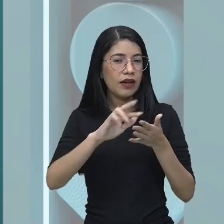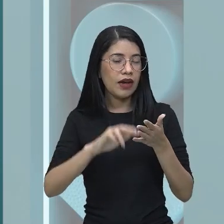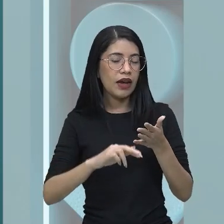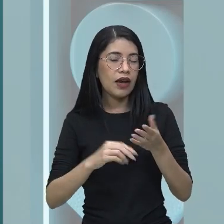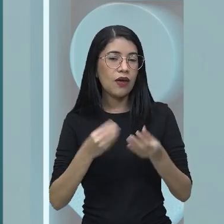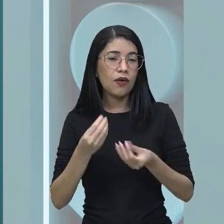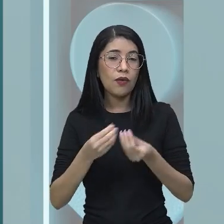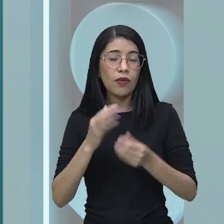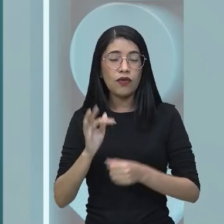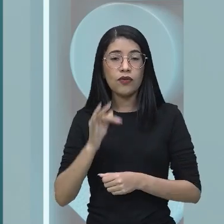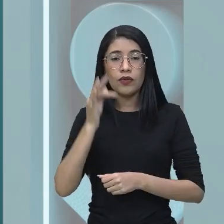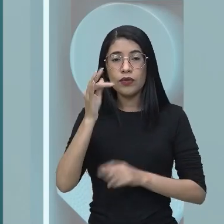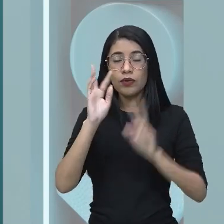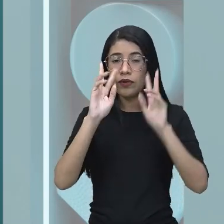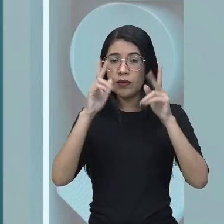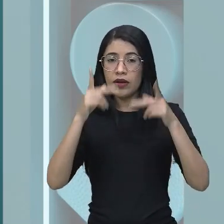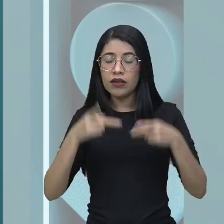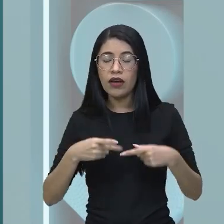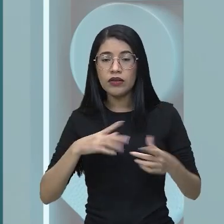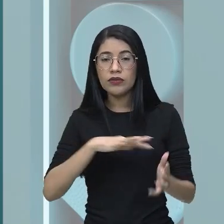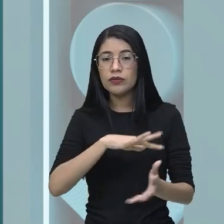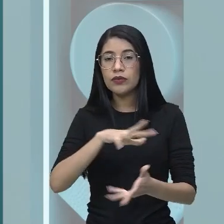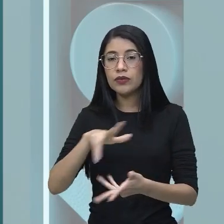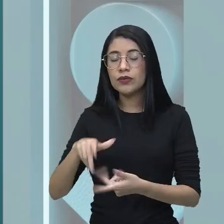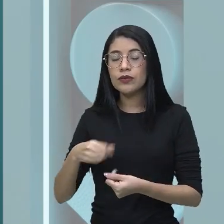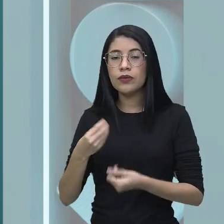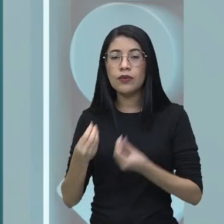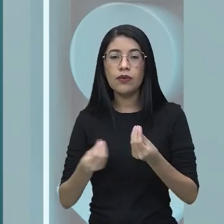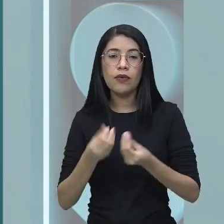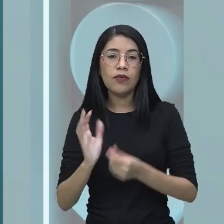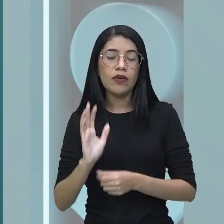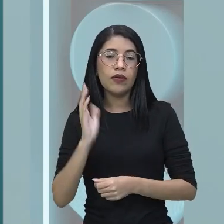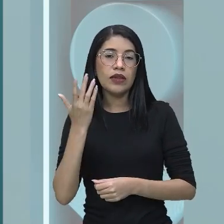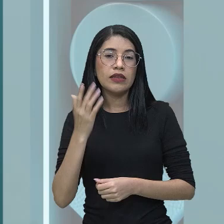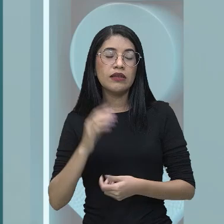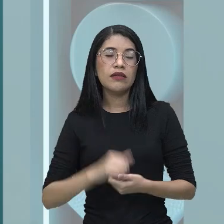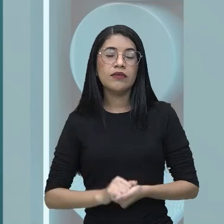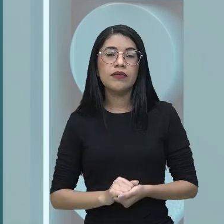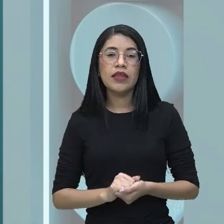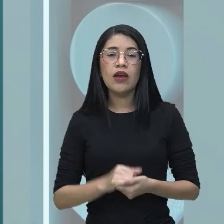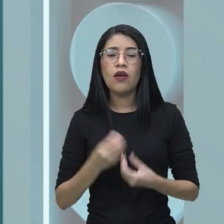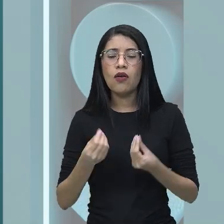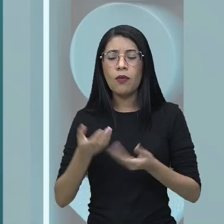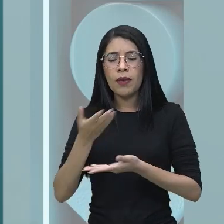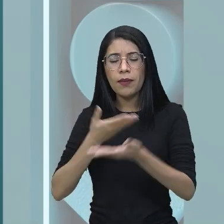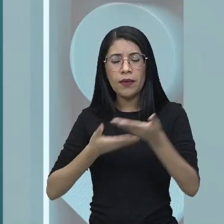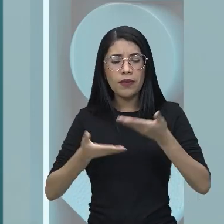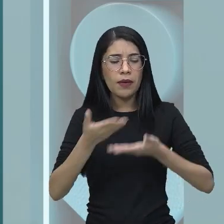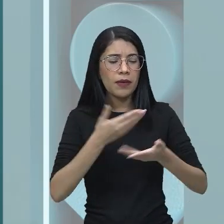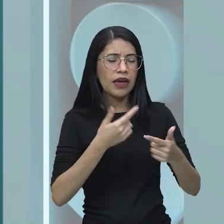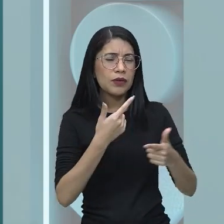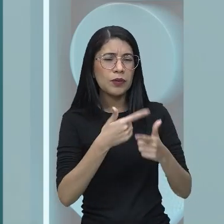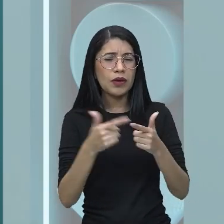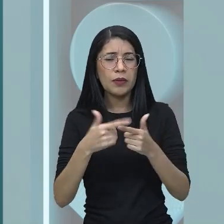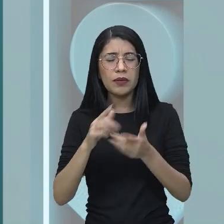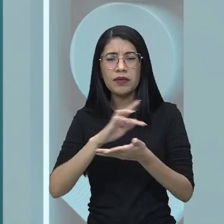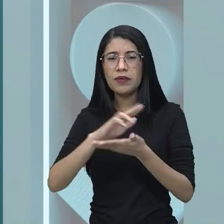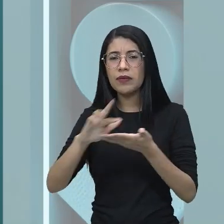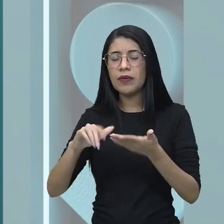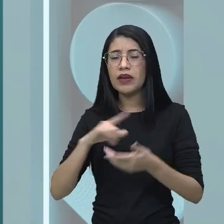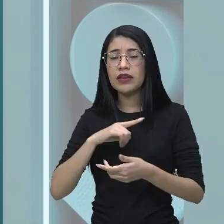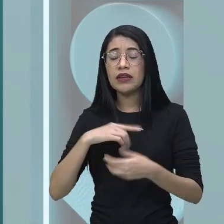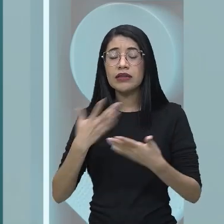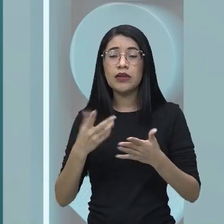futuro da humanidade essa questão da humanidade dessa vivência dessa convivência conflituosa então Observe que o